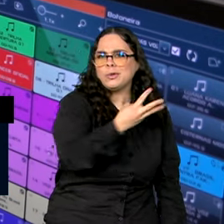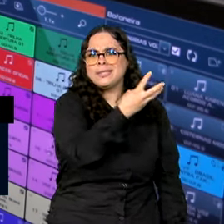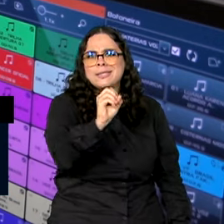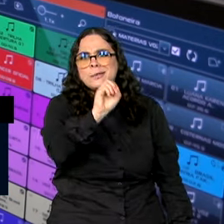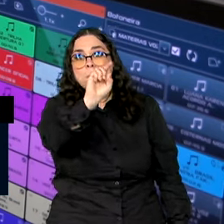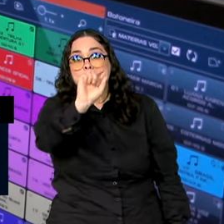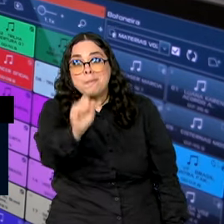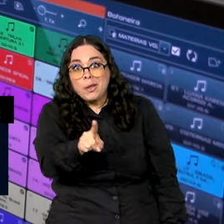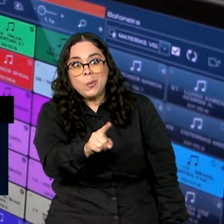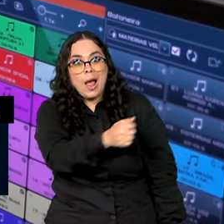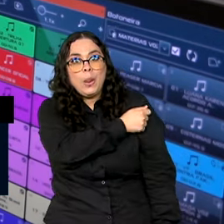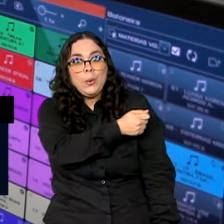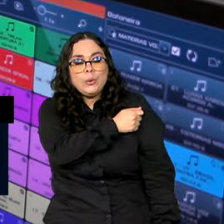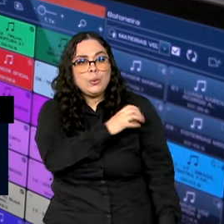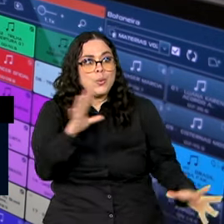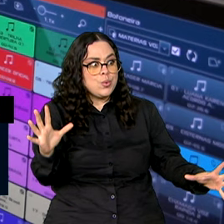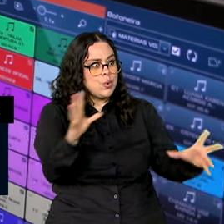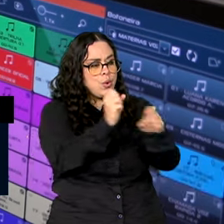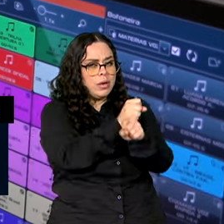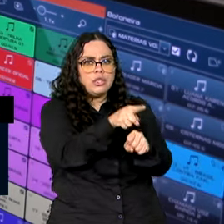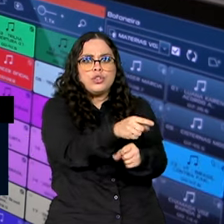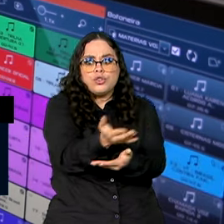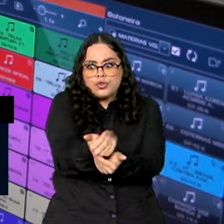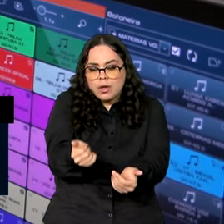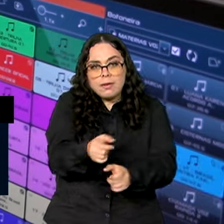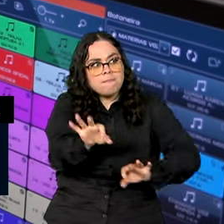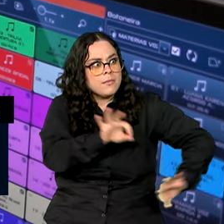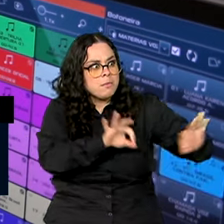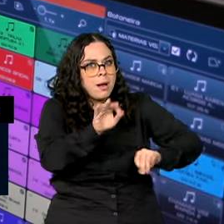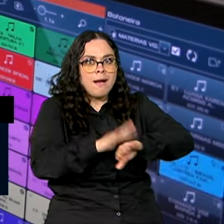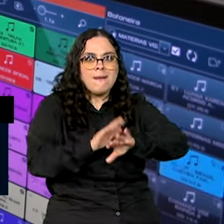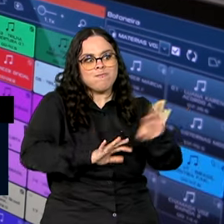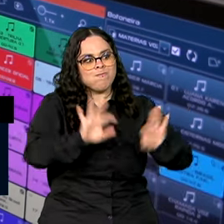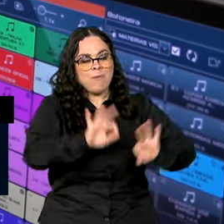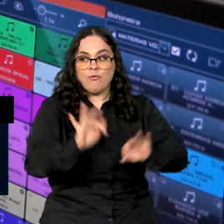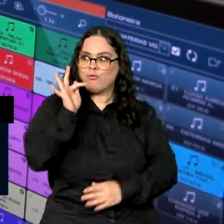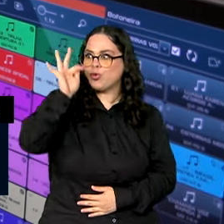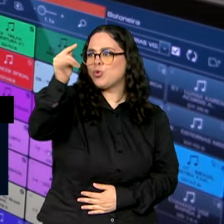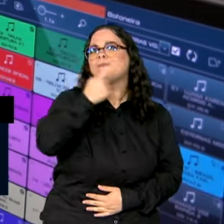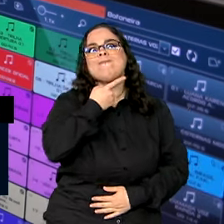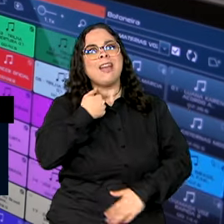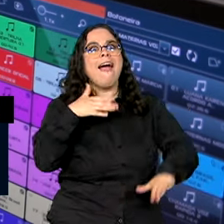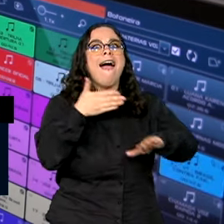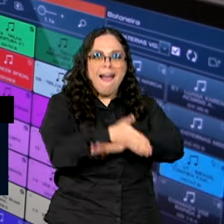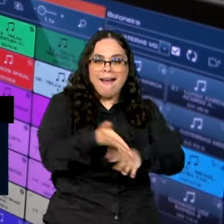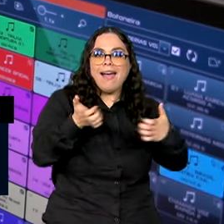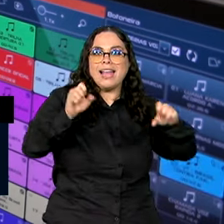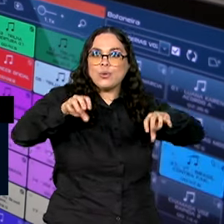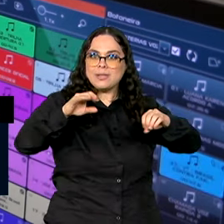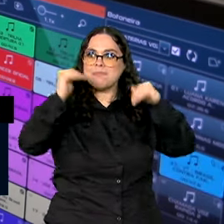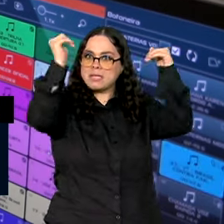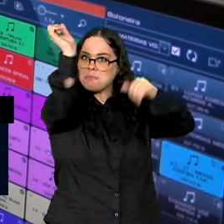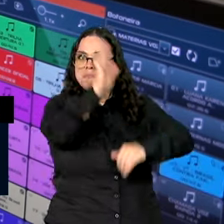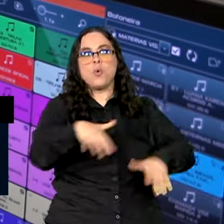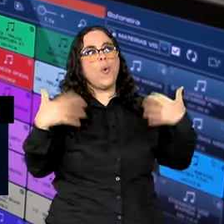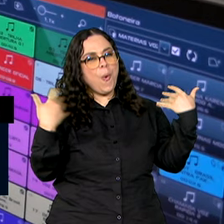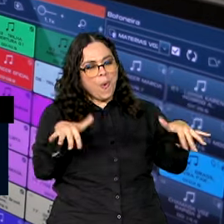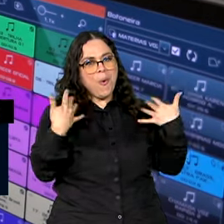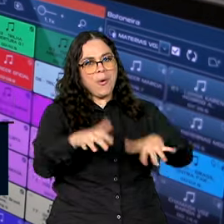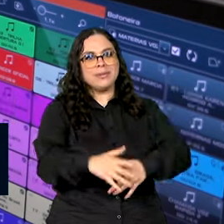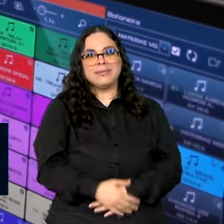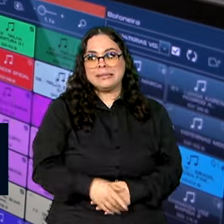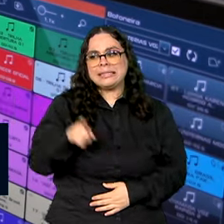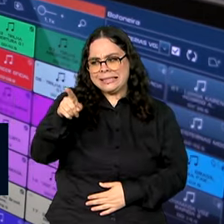eh uma boa parte desses jovens né se mobilizando pensando no seu futuro e pensando em ingressar na educação superior brasileira agora a nota desses